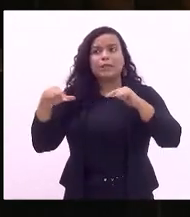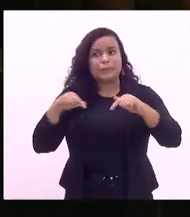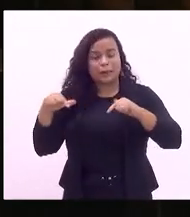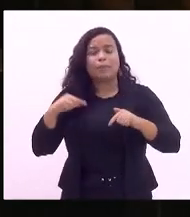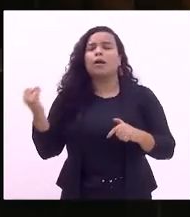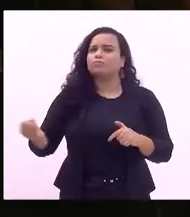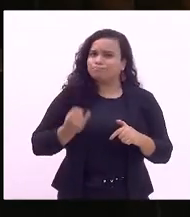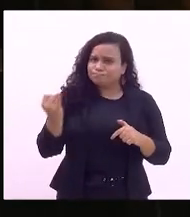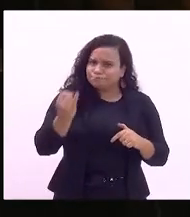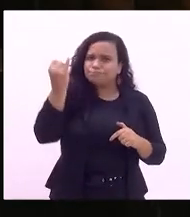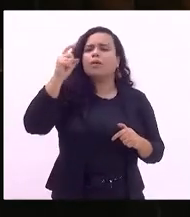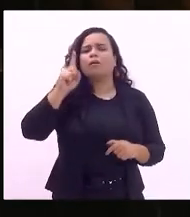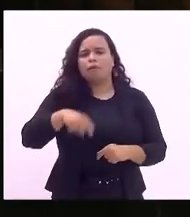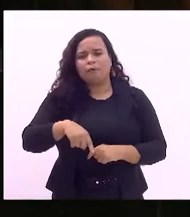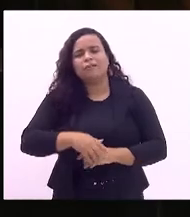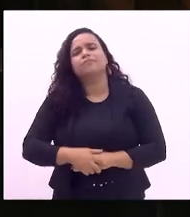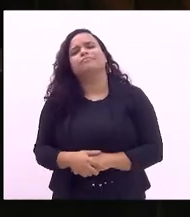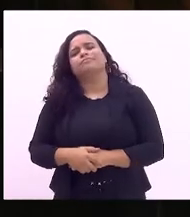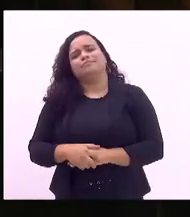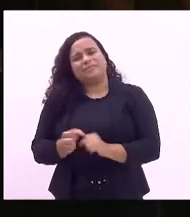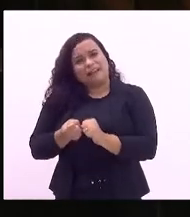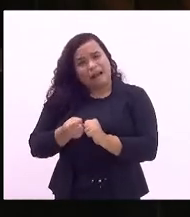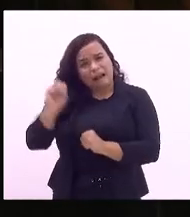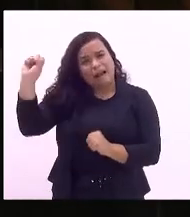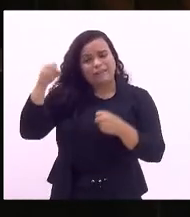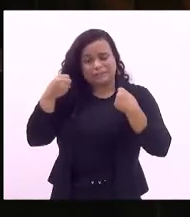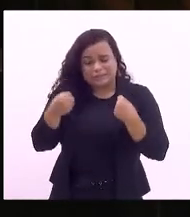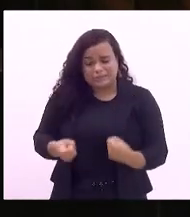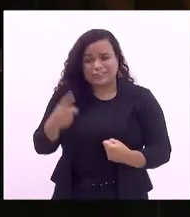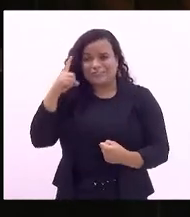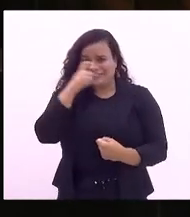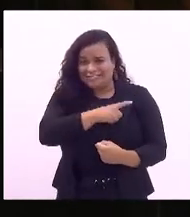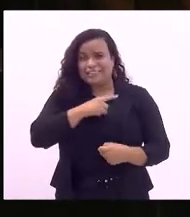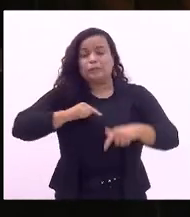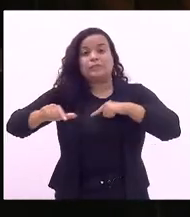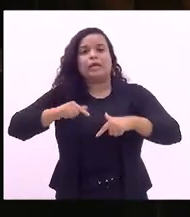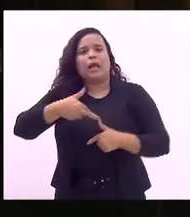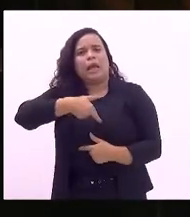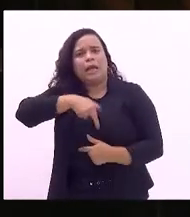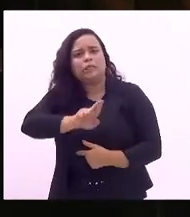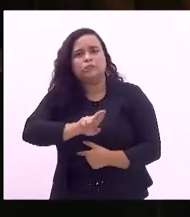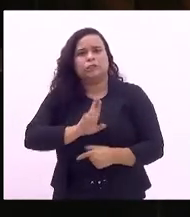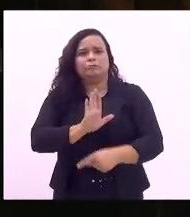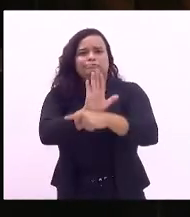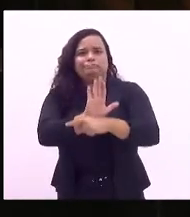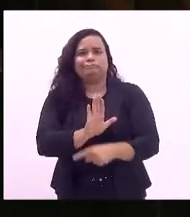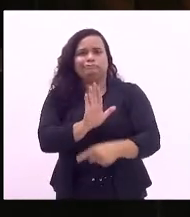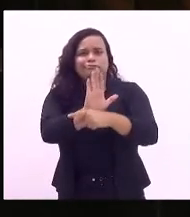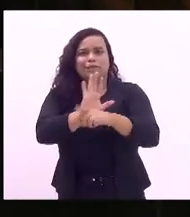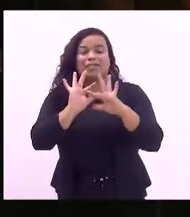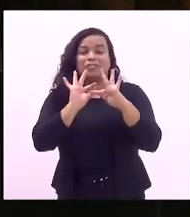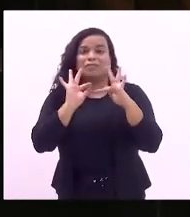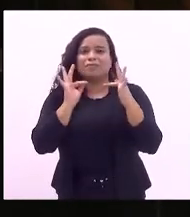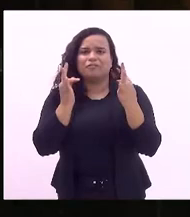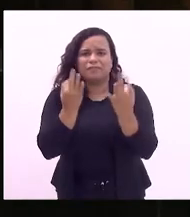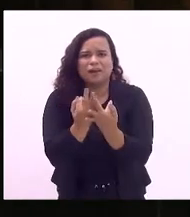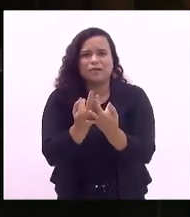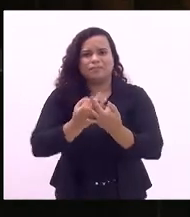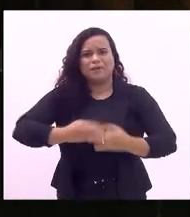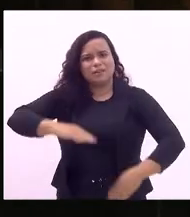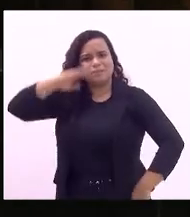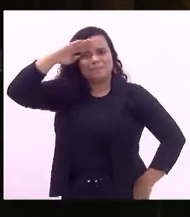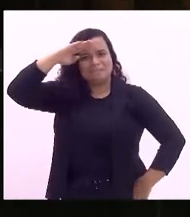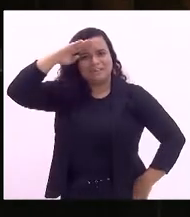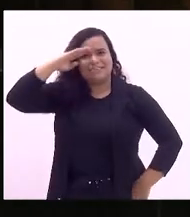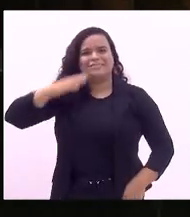gigantesco eu prestei serviço religioso a família militar